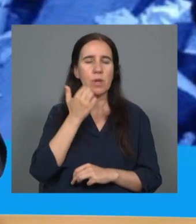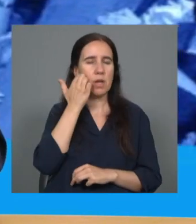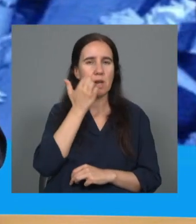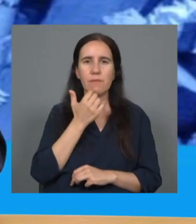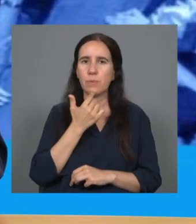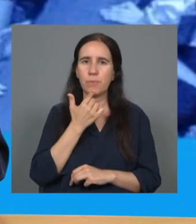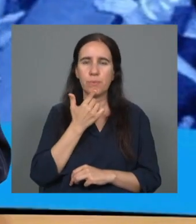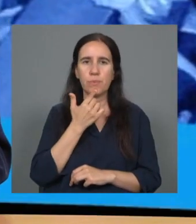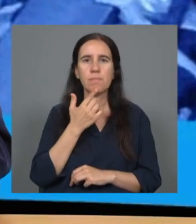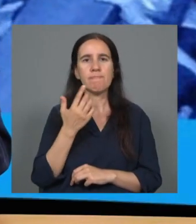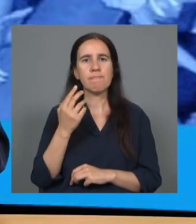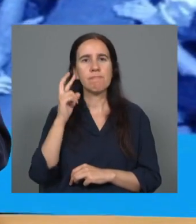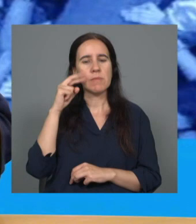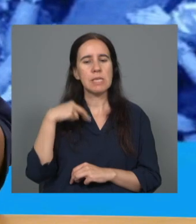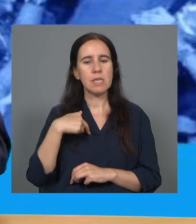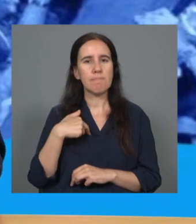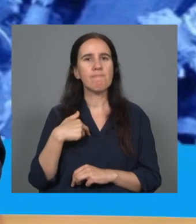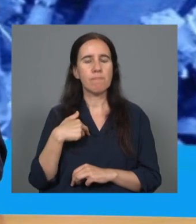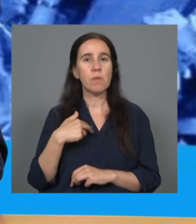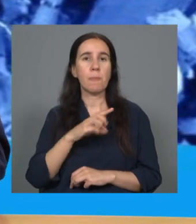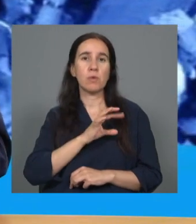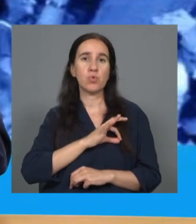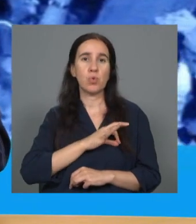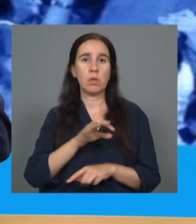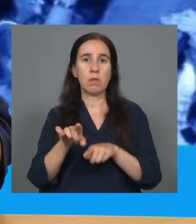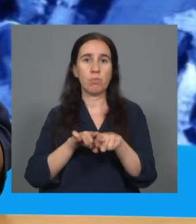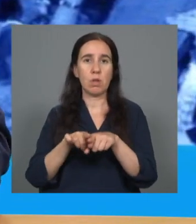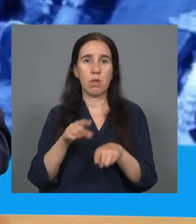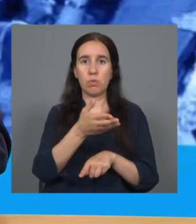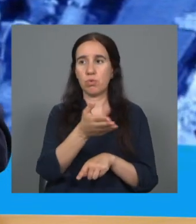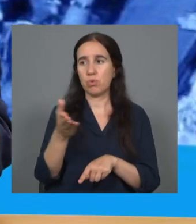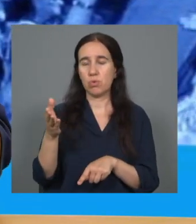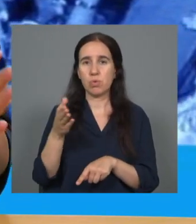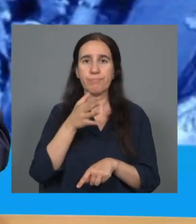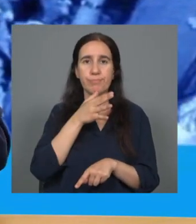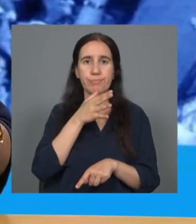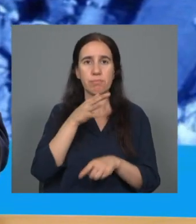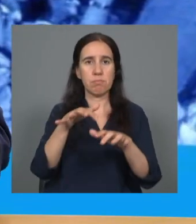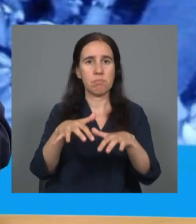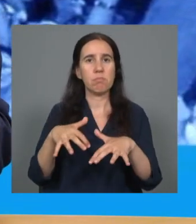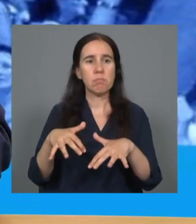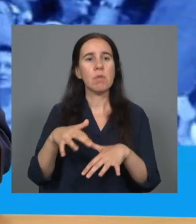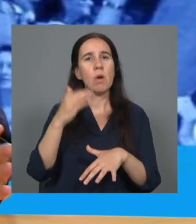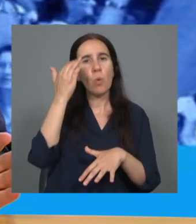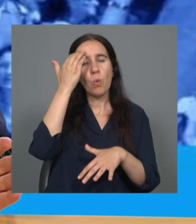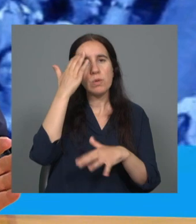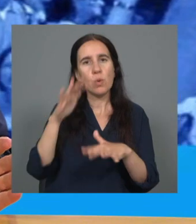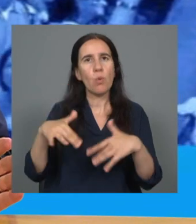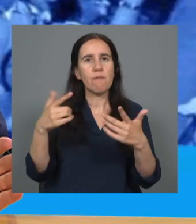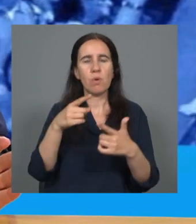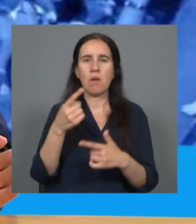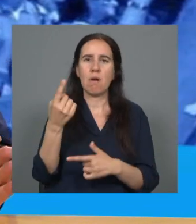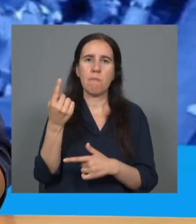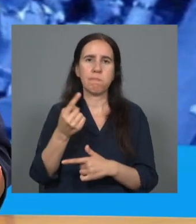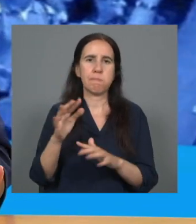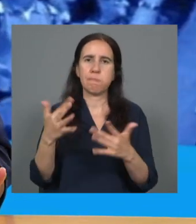que se entende que os senhores deputados, tenham qual for a consciência que tenham, não têm legitimidade